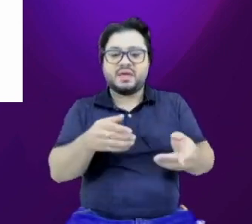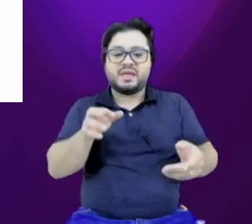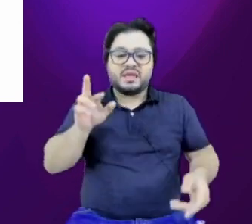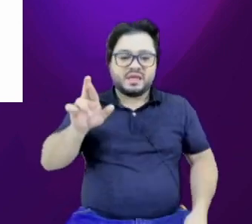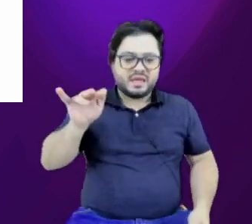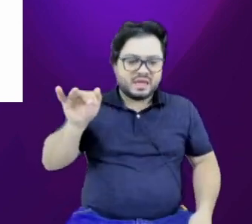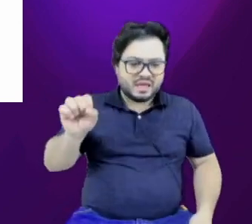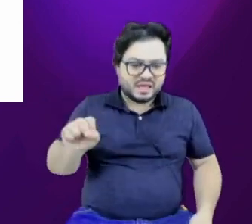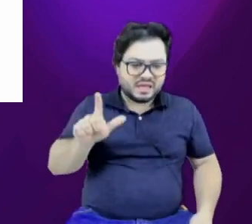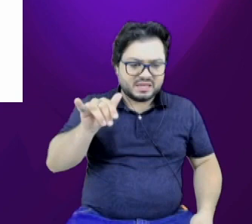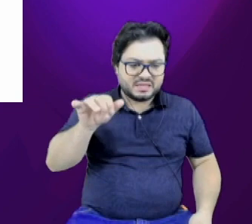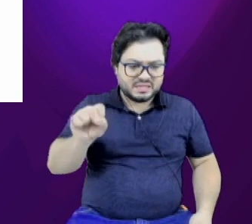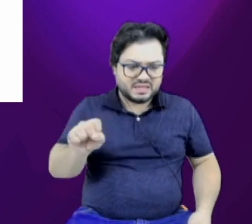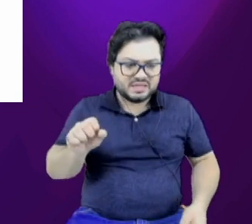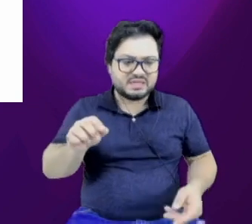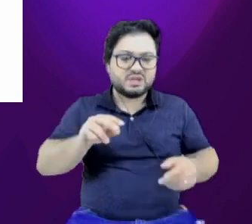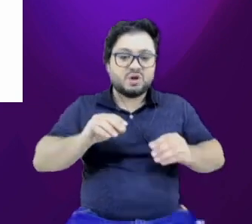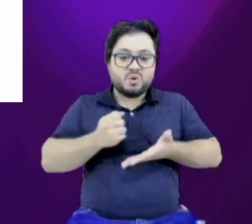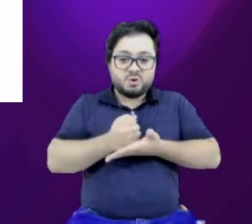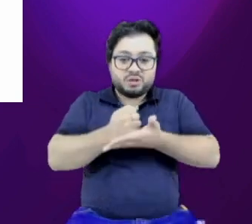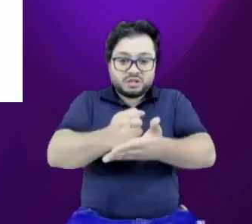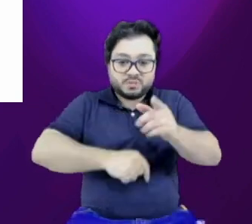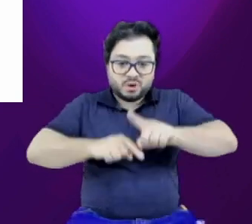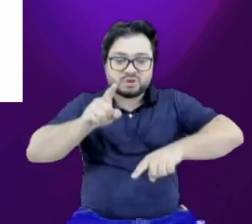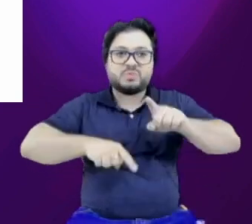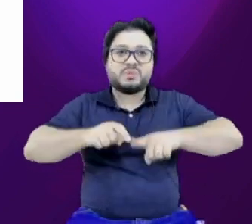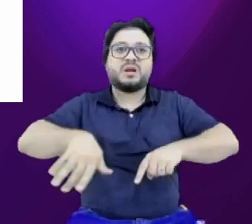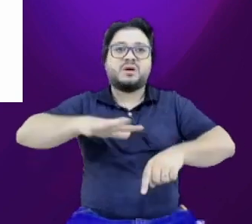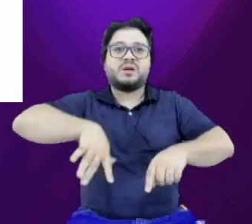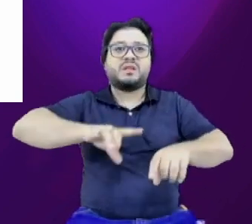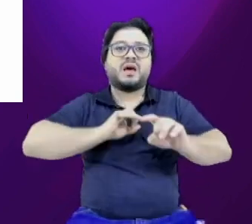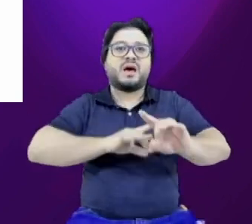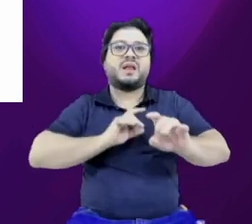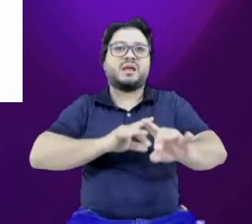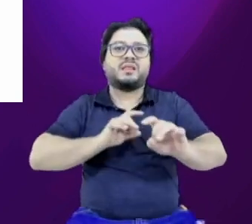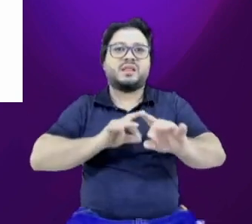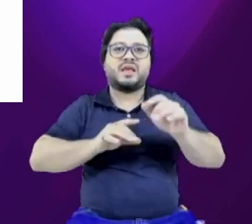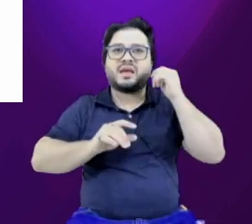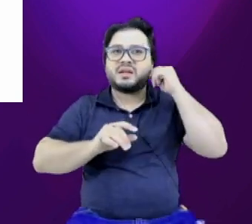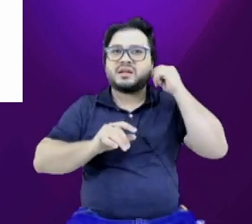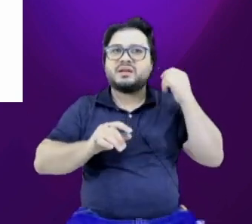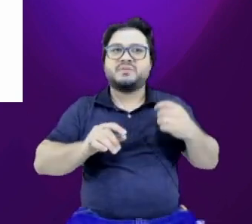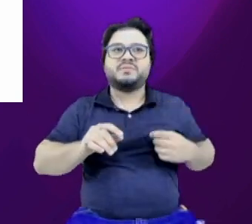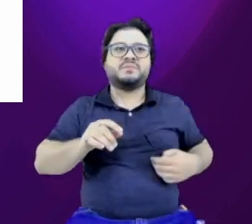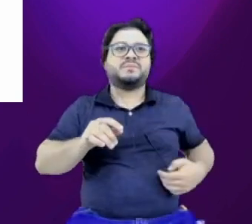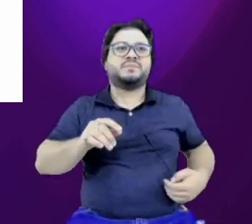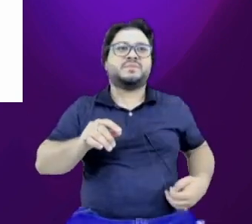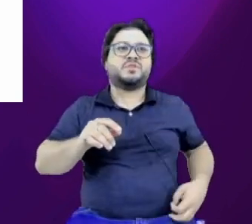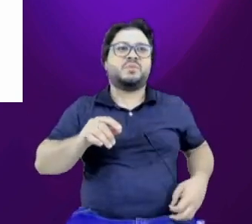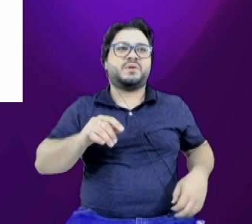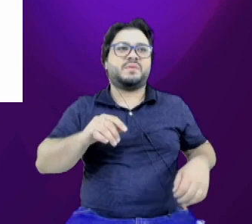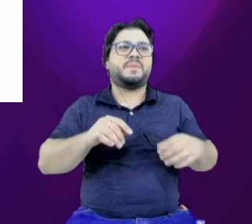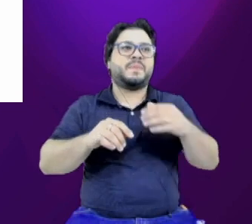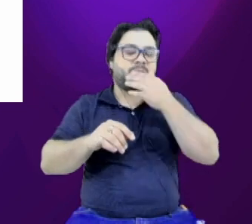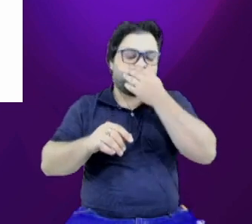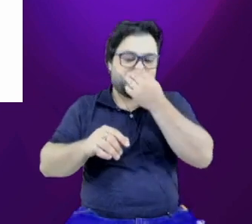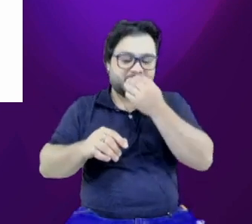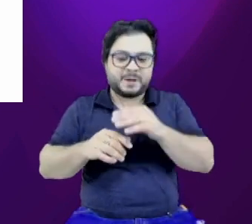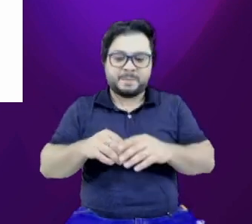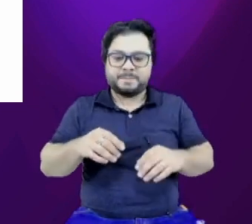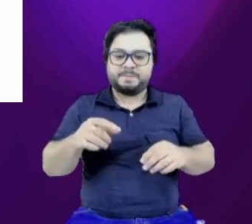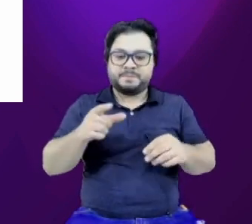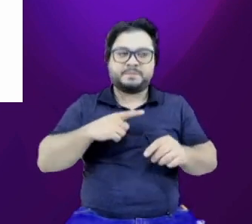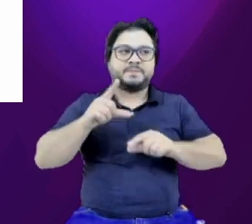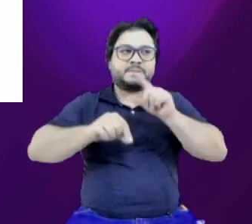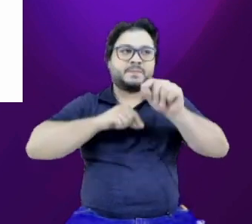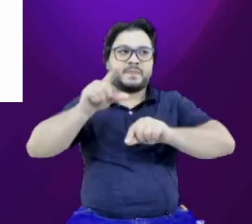o transporte desse material. Na área técnica, nós temos a área da triagem, a macroscopia, onde faz a